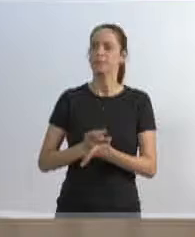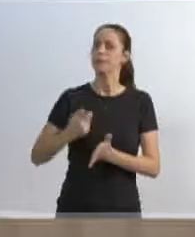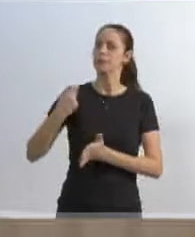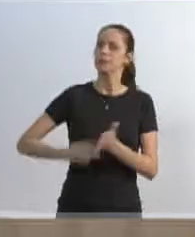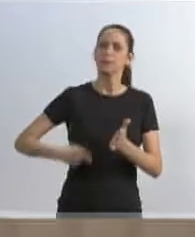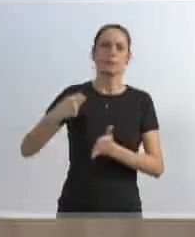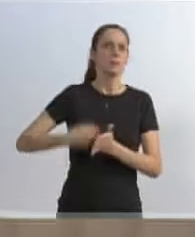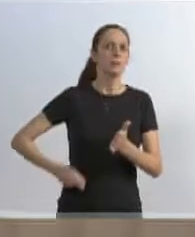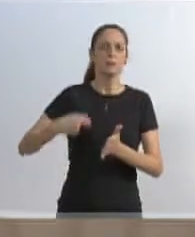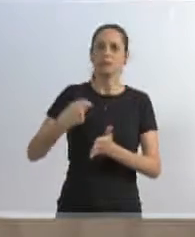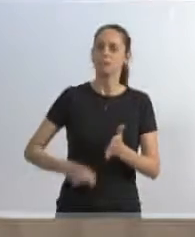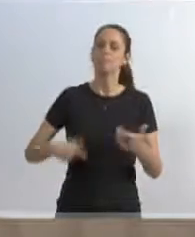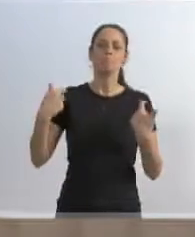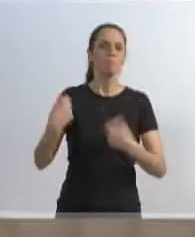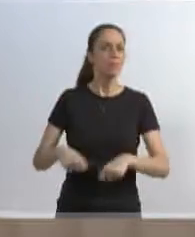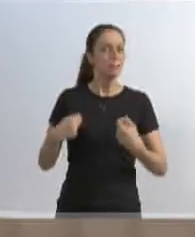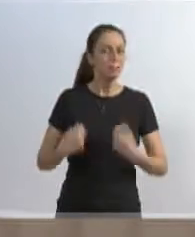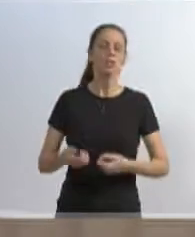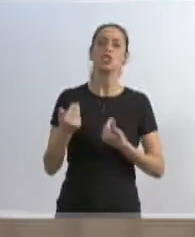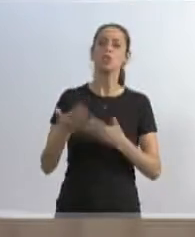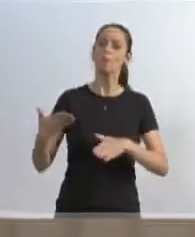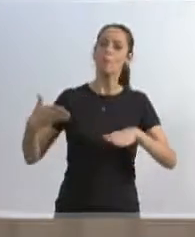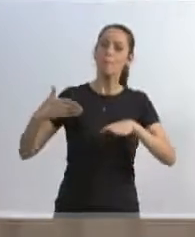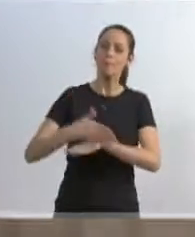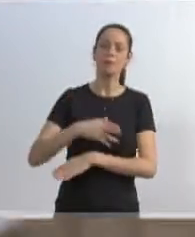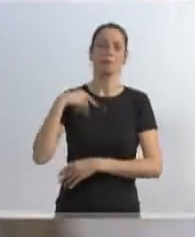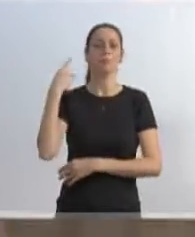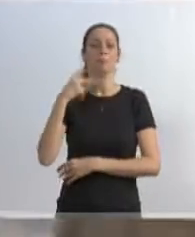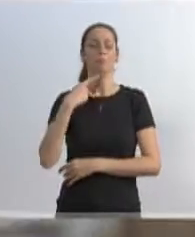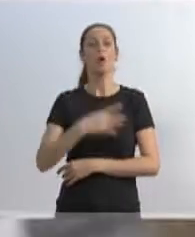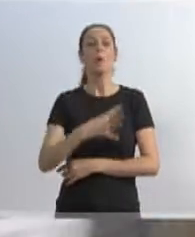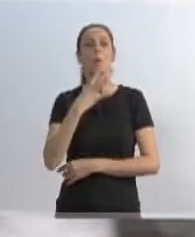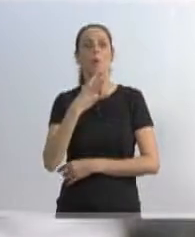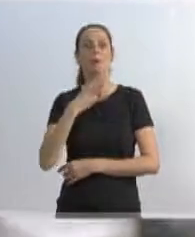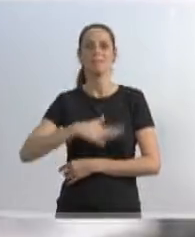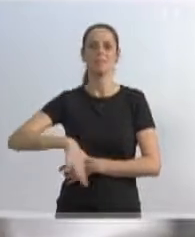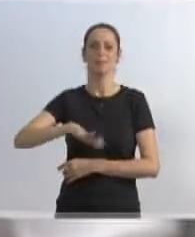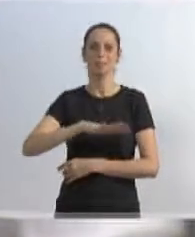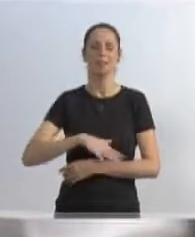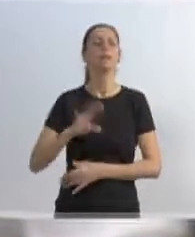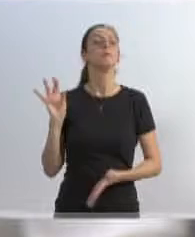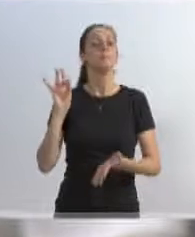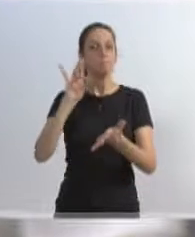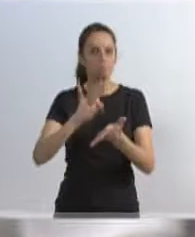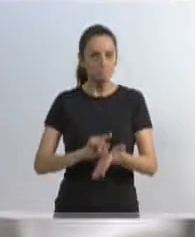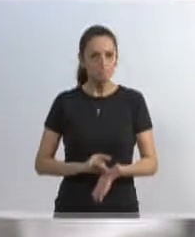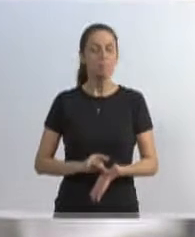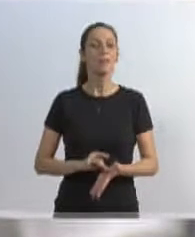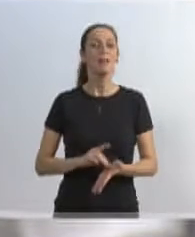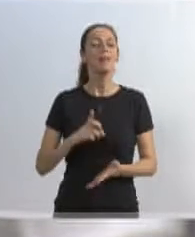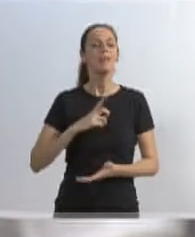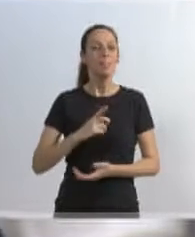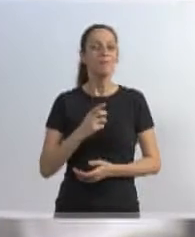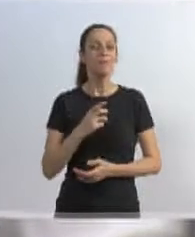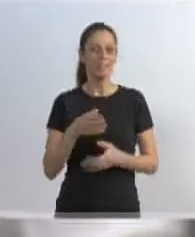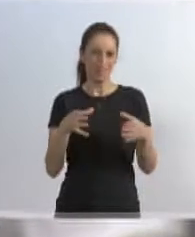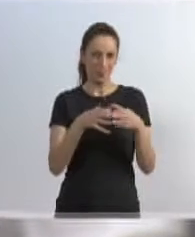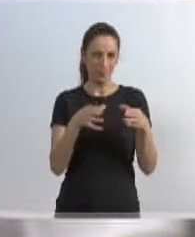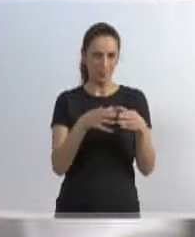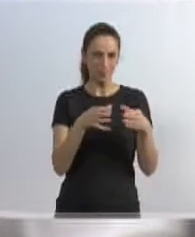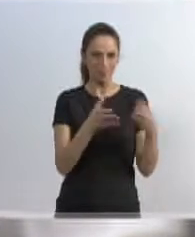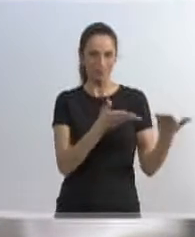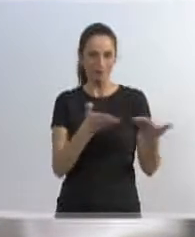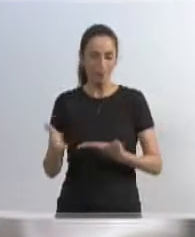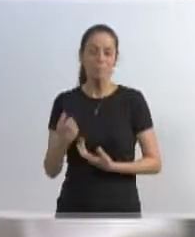houvesse essa participação do jovem e uma coisa tem que chamar atenção ficaram tristes alguns jovens e aí deram parabéns